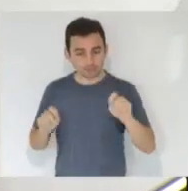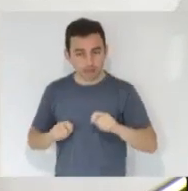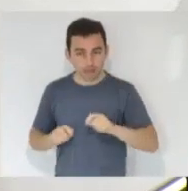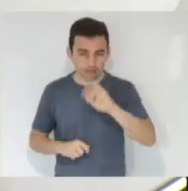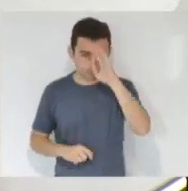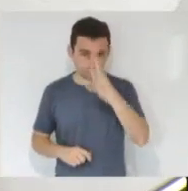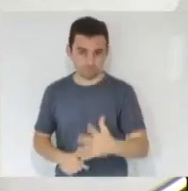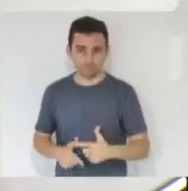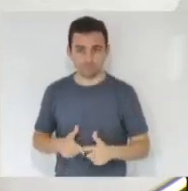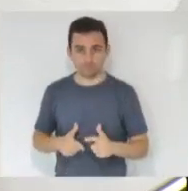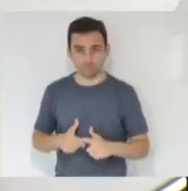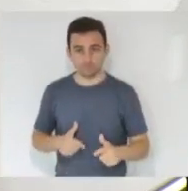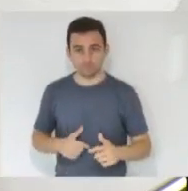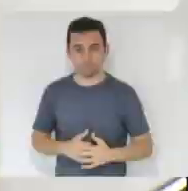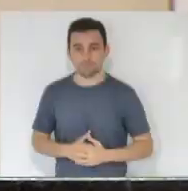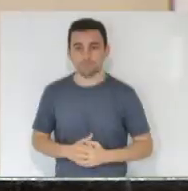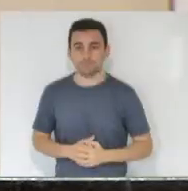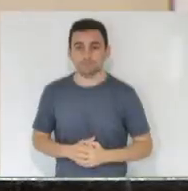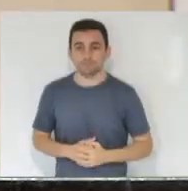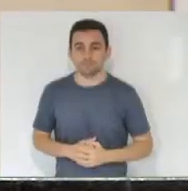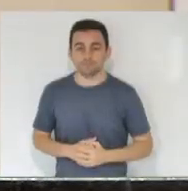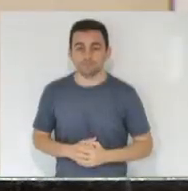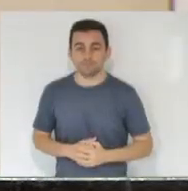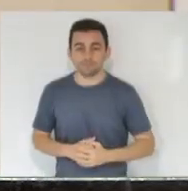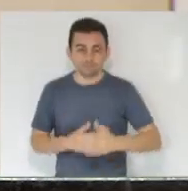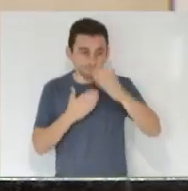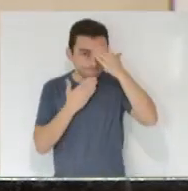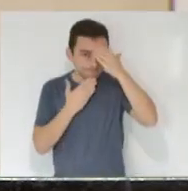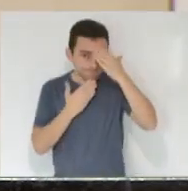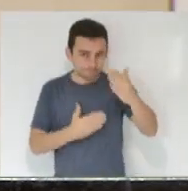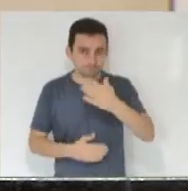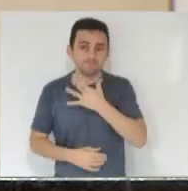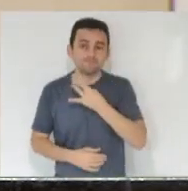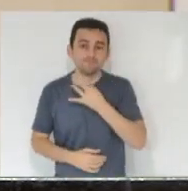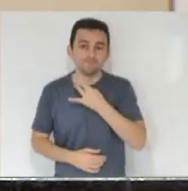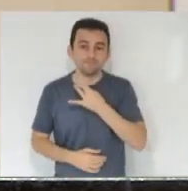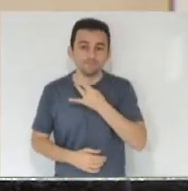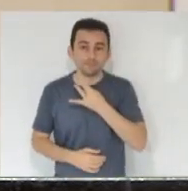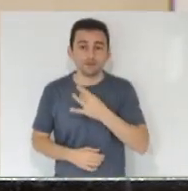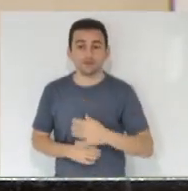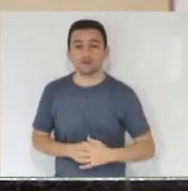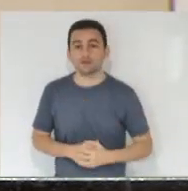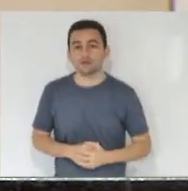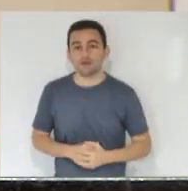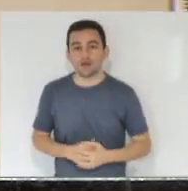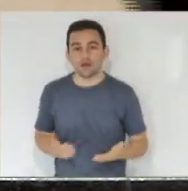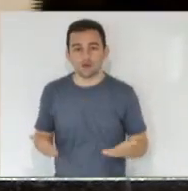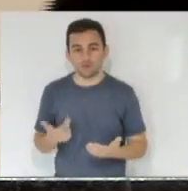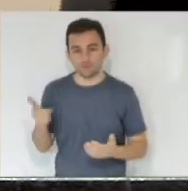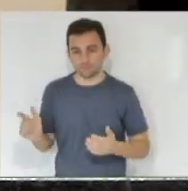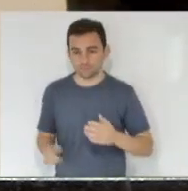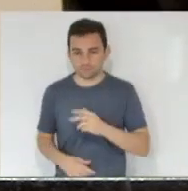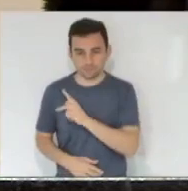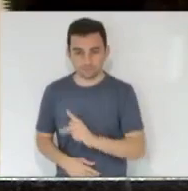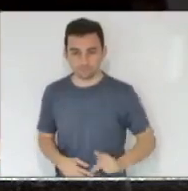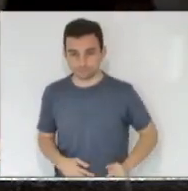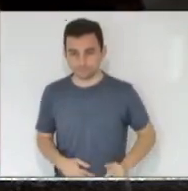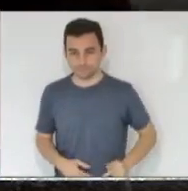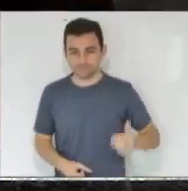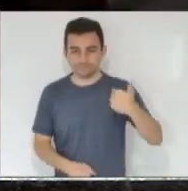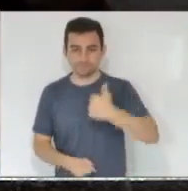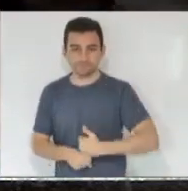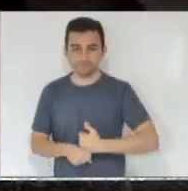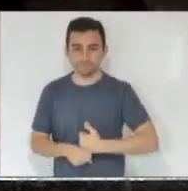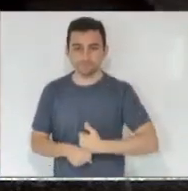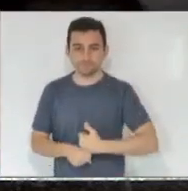solução. Obrigado ao deputado Cobalcini. Eu transfiro a presidência ao deputado Padre Pedro para fazer